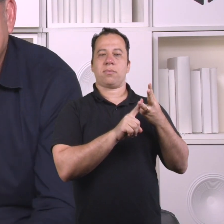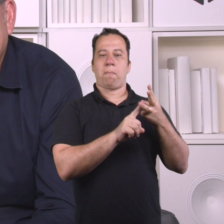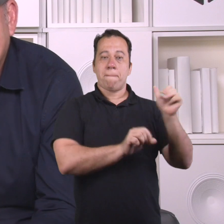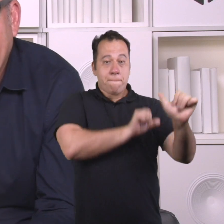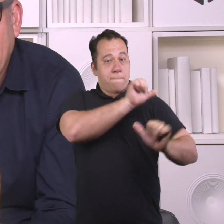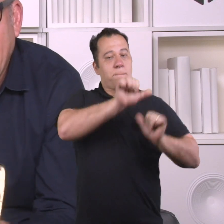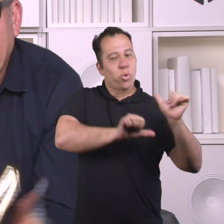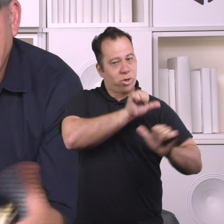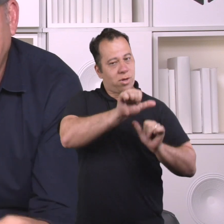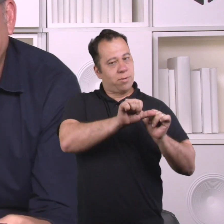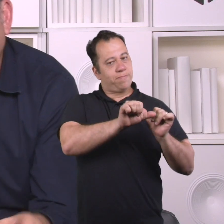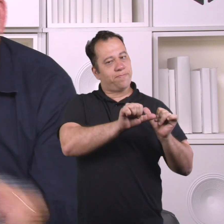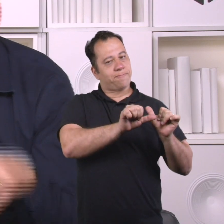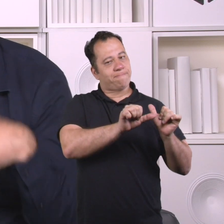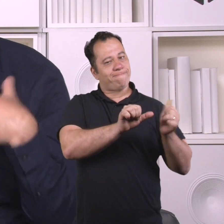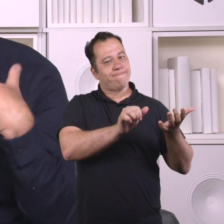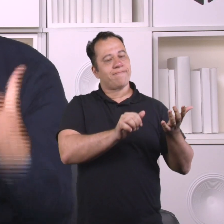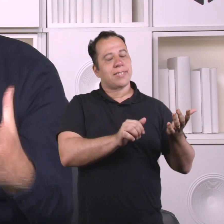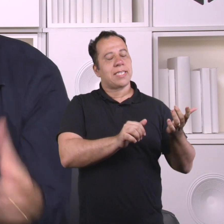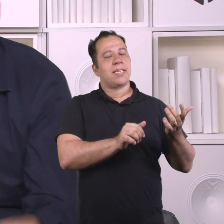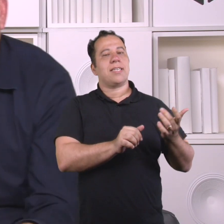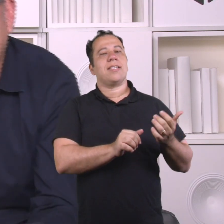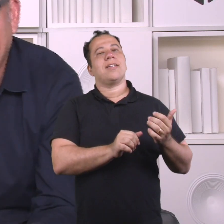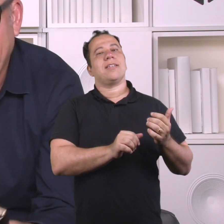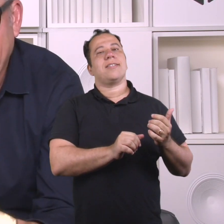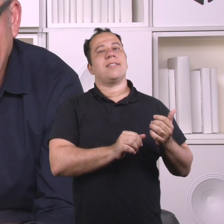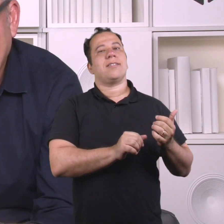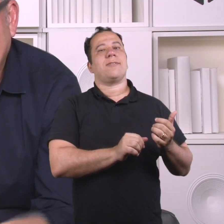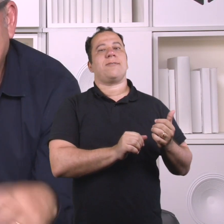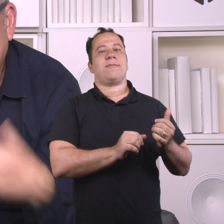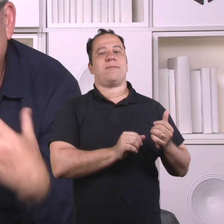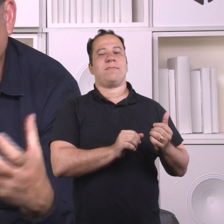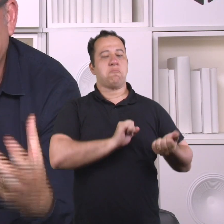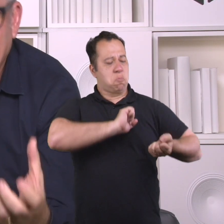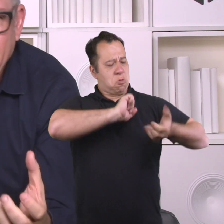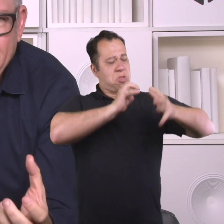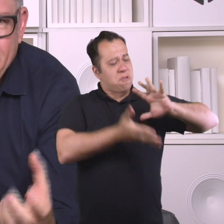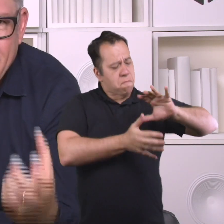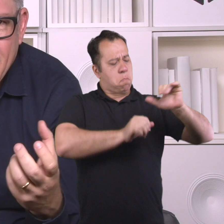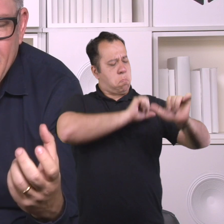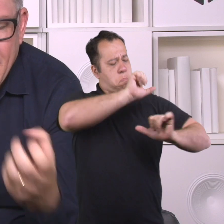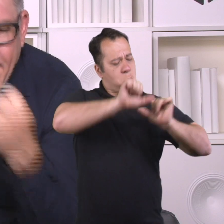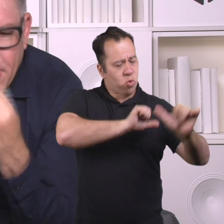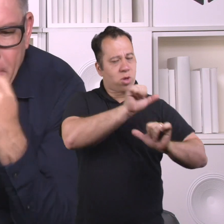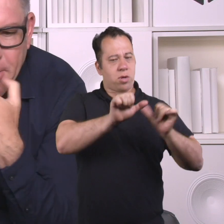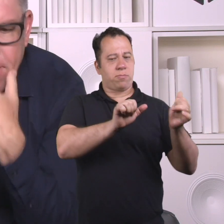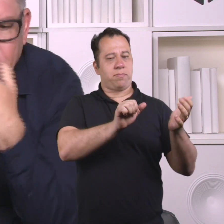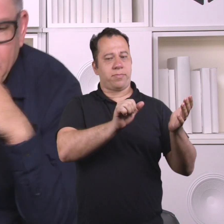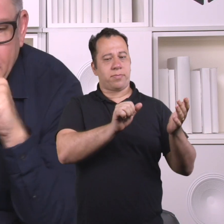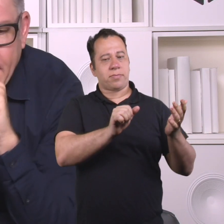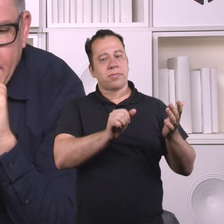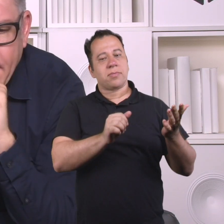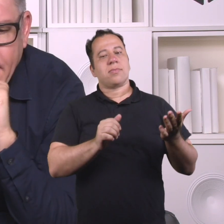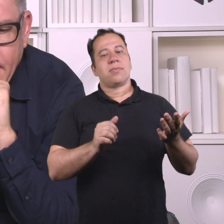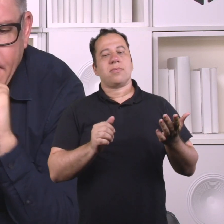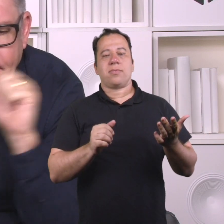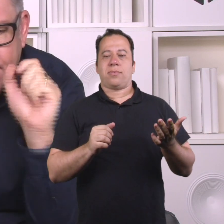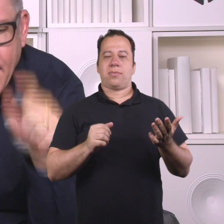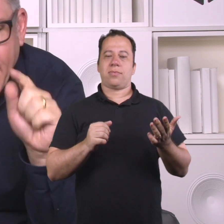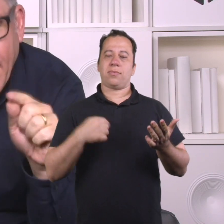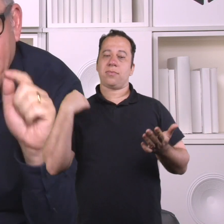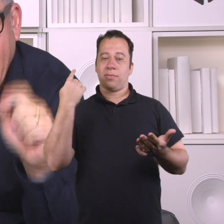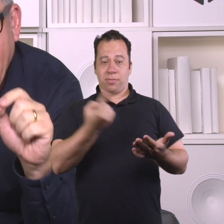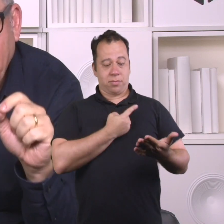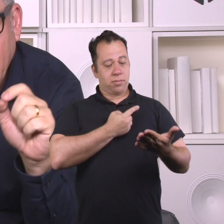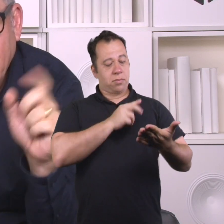transformar. É tipo fazer a alquimia do dinheiro. Transformar. Isso é uma coisa muito bonita que